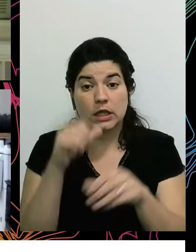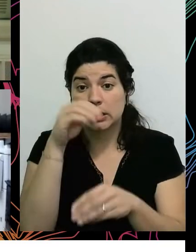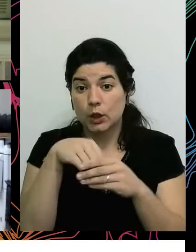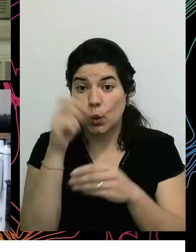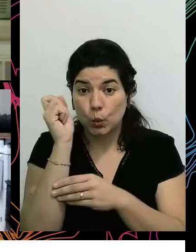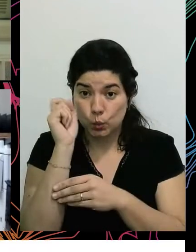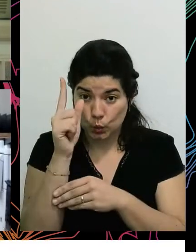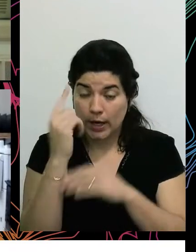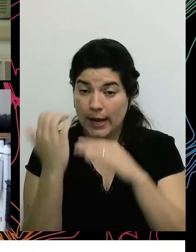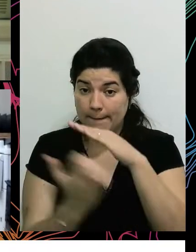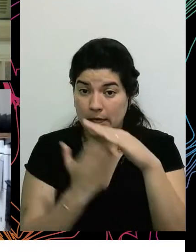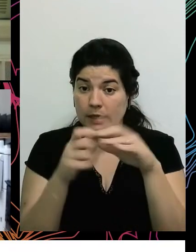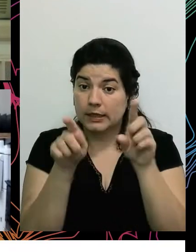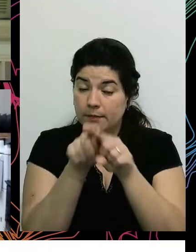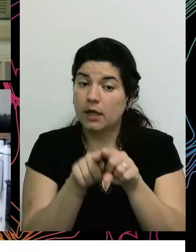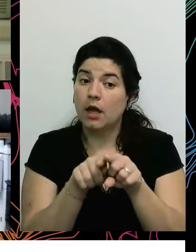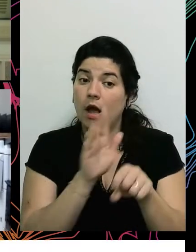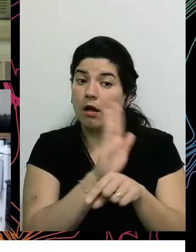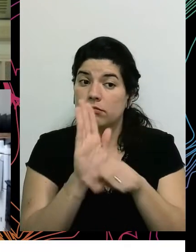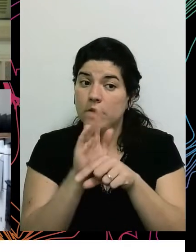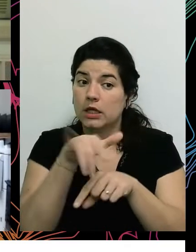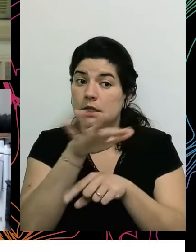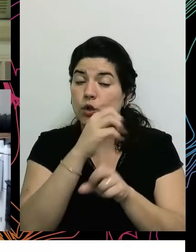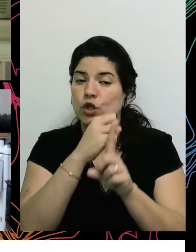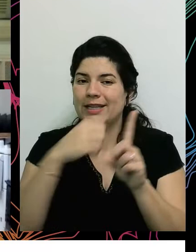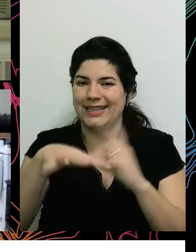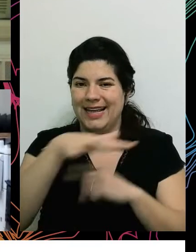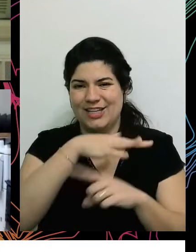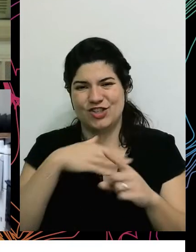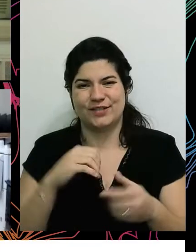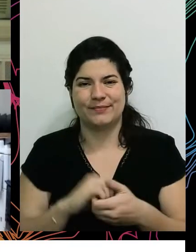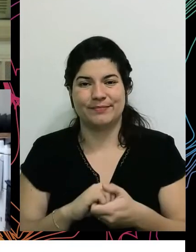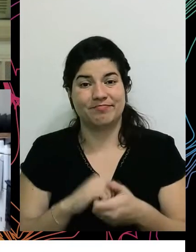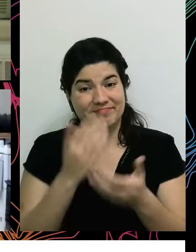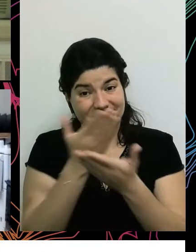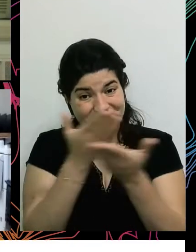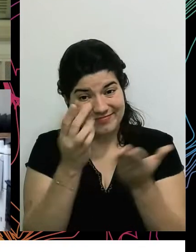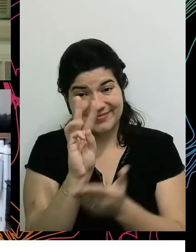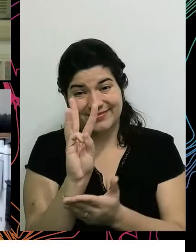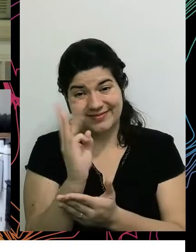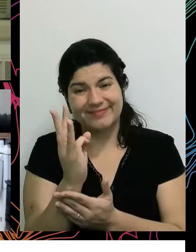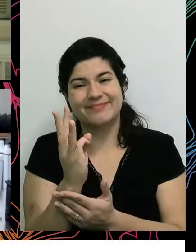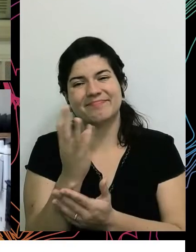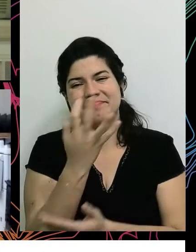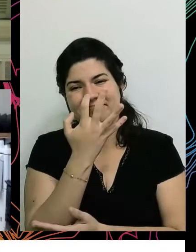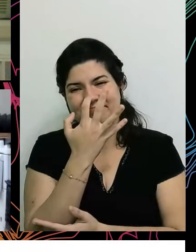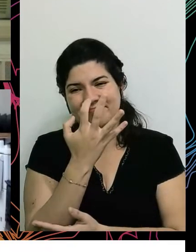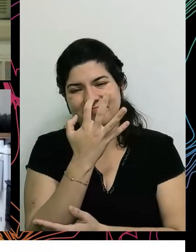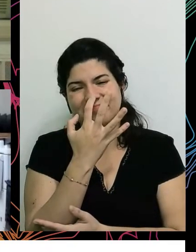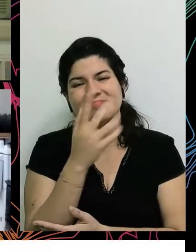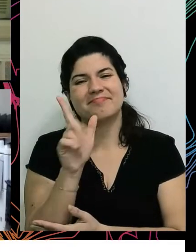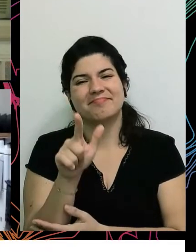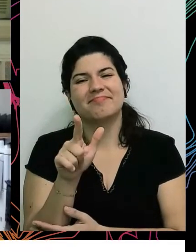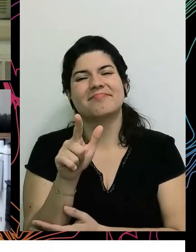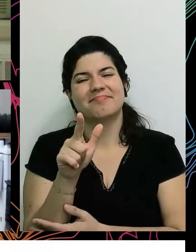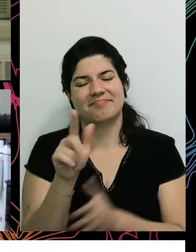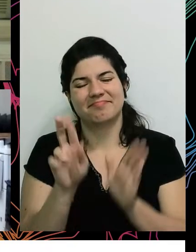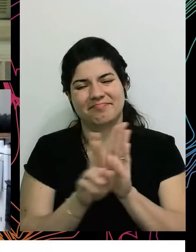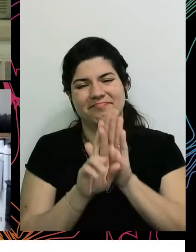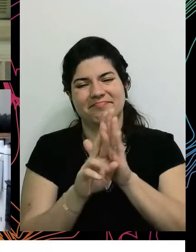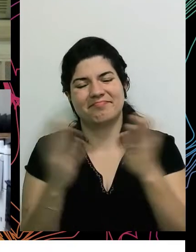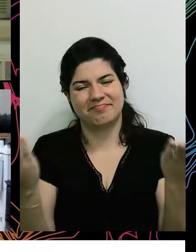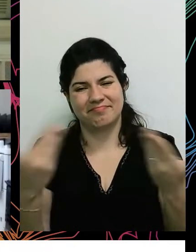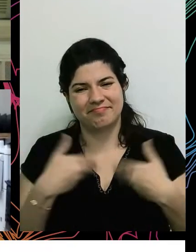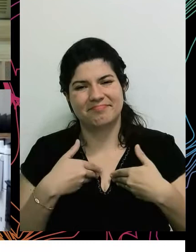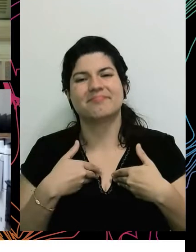isso acaba indo para a sociedade de toda forma. Vocês três têm sido aqui ao longo desse painel uma referência para mim, então vou